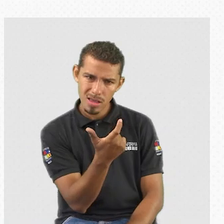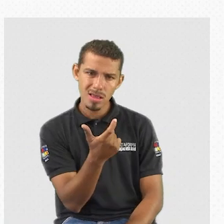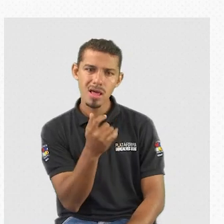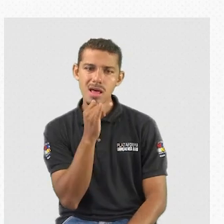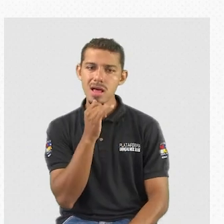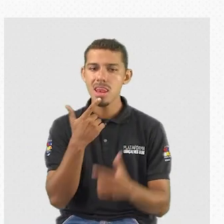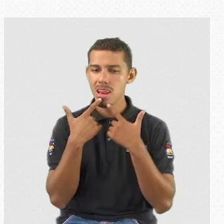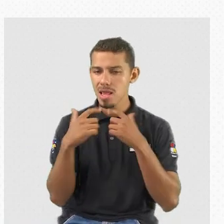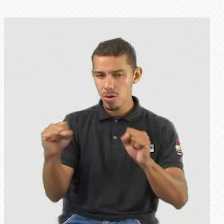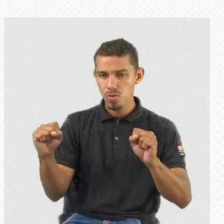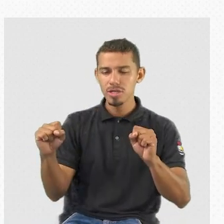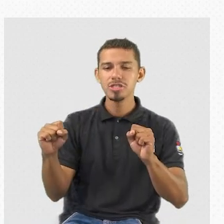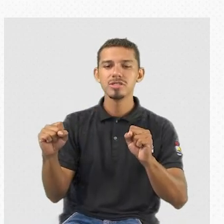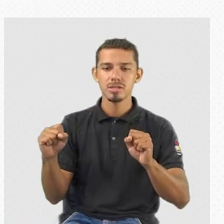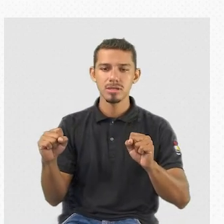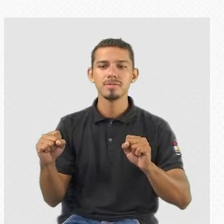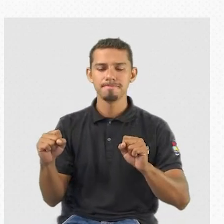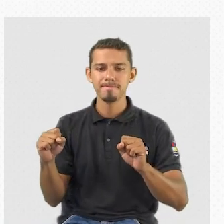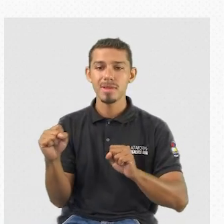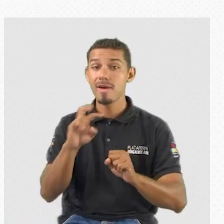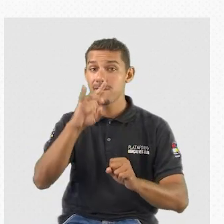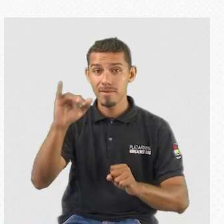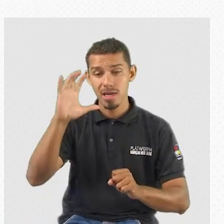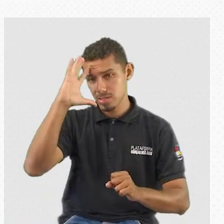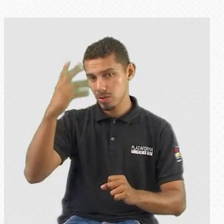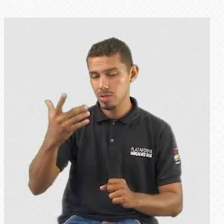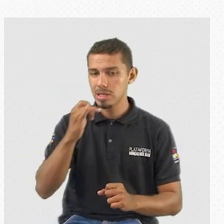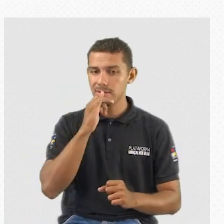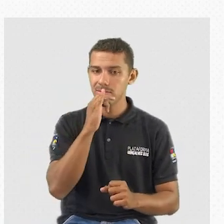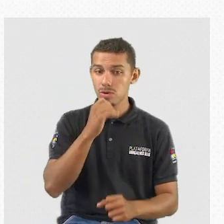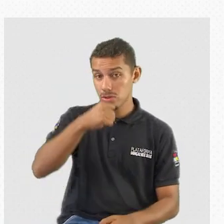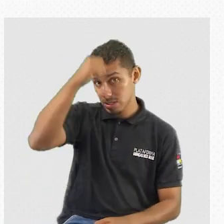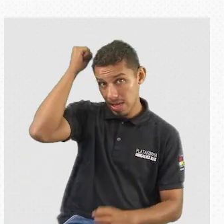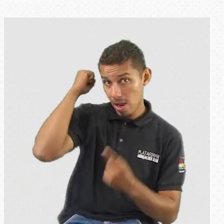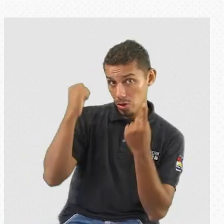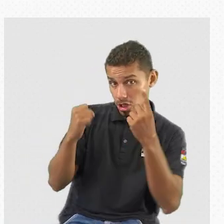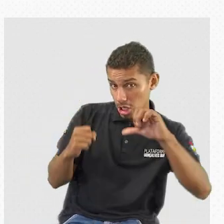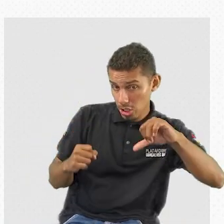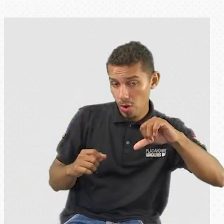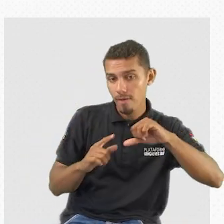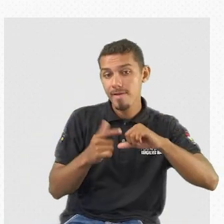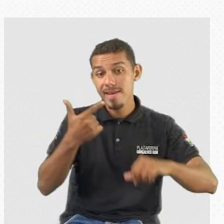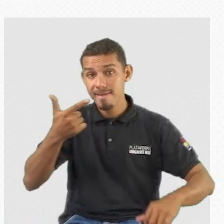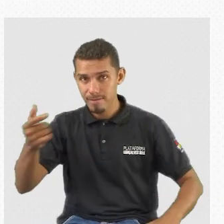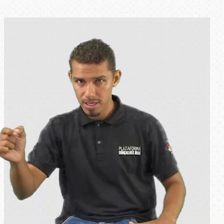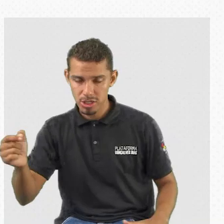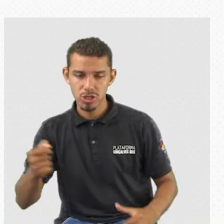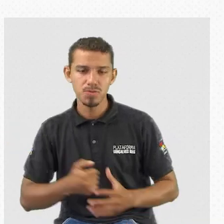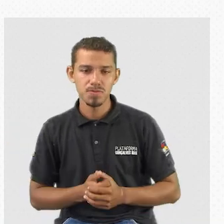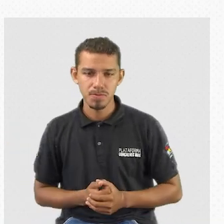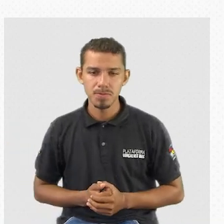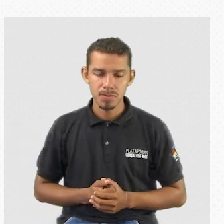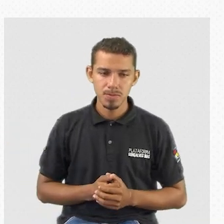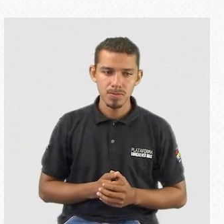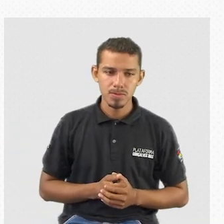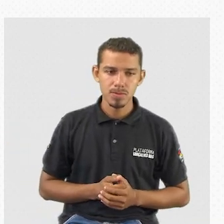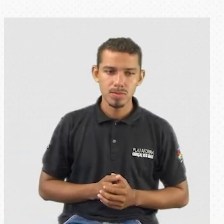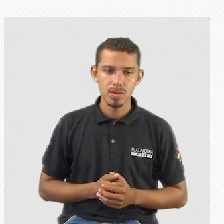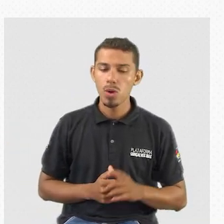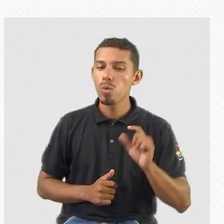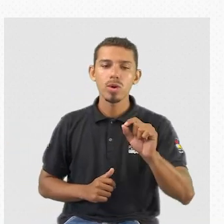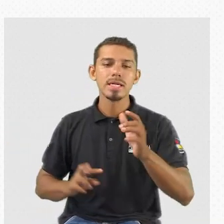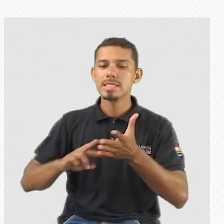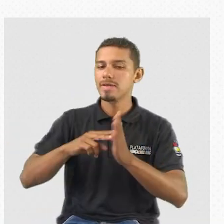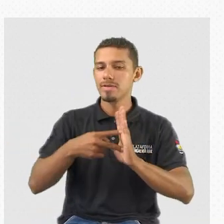né, linguística que vai ocorrer aí entre os séculos XIX e XX, né? O